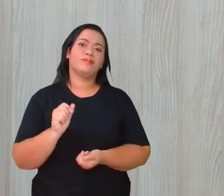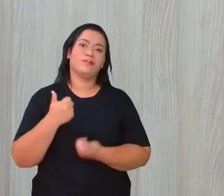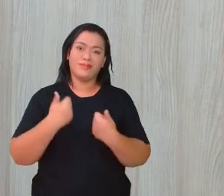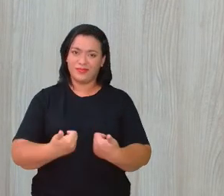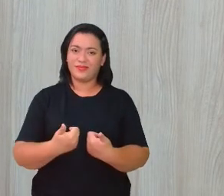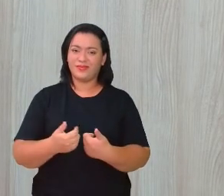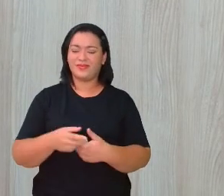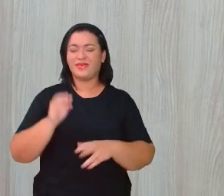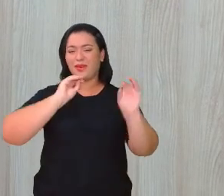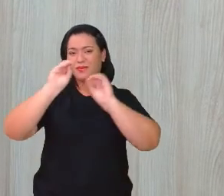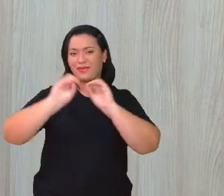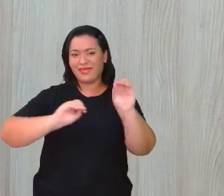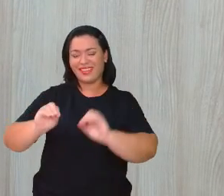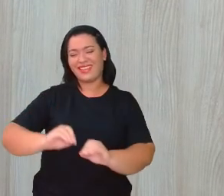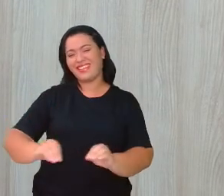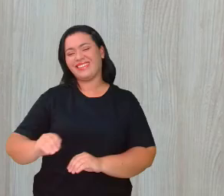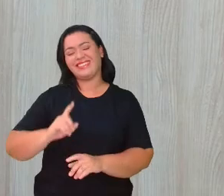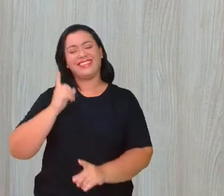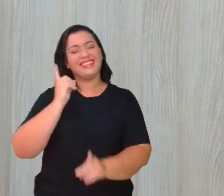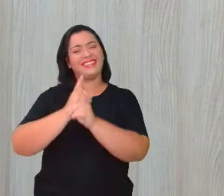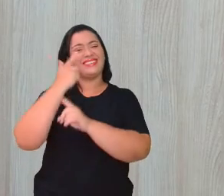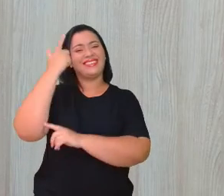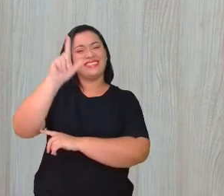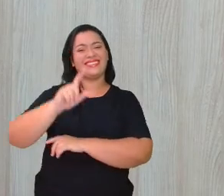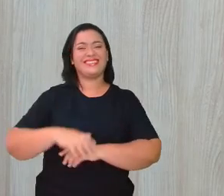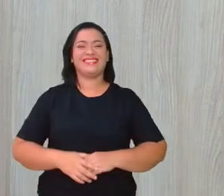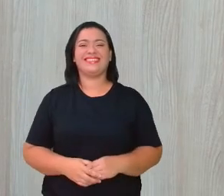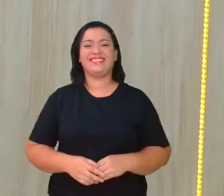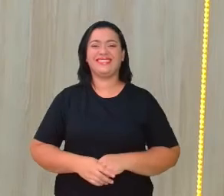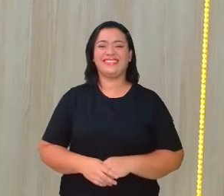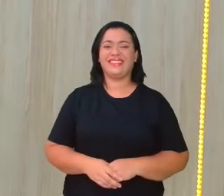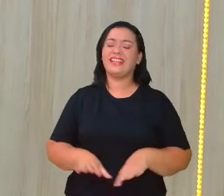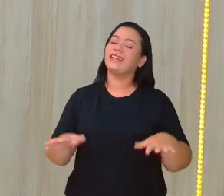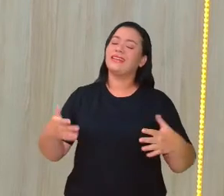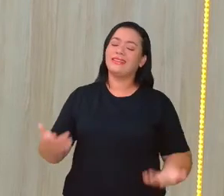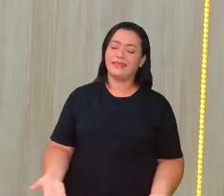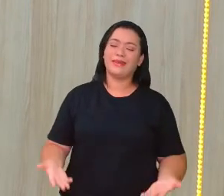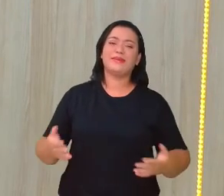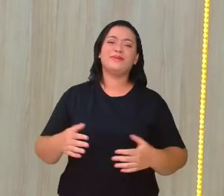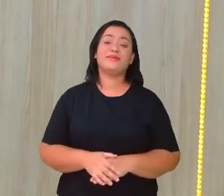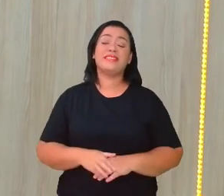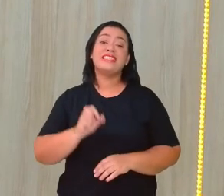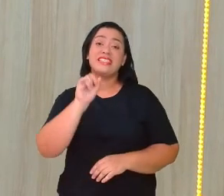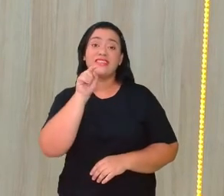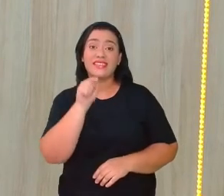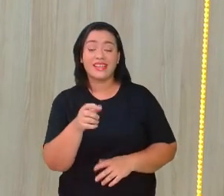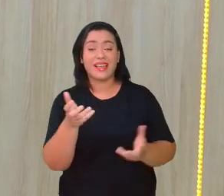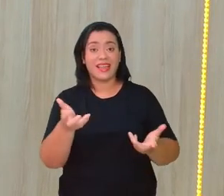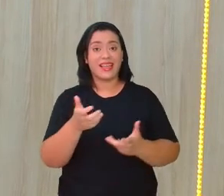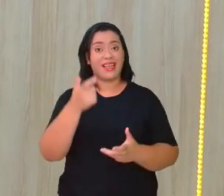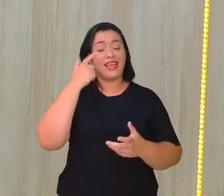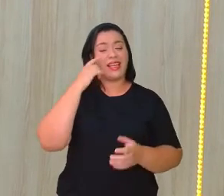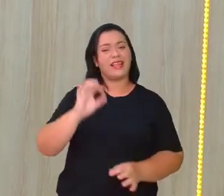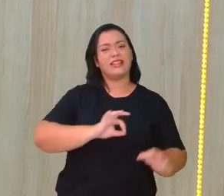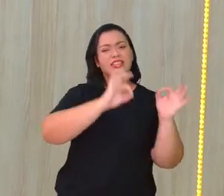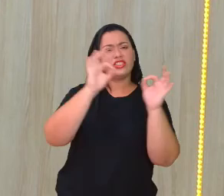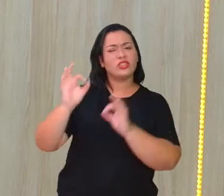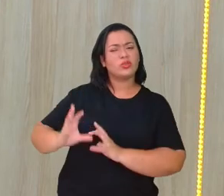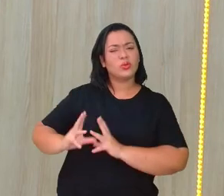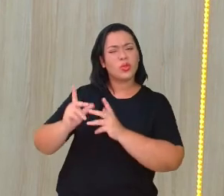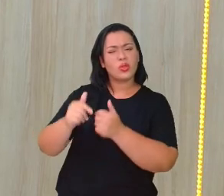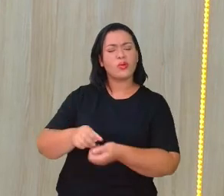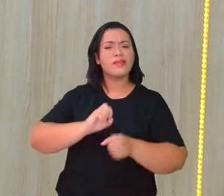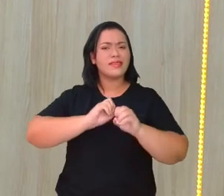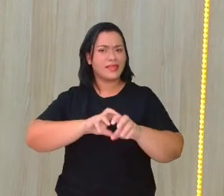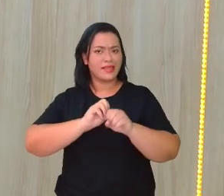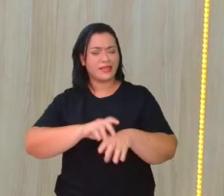certo? Um beijo enorme e até a próxima aula. Então é isso. Se você quer ver lá todas as aulas,